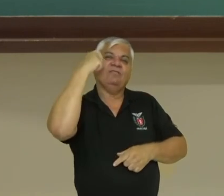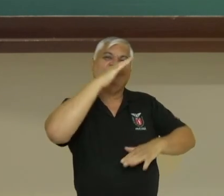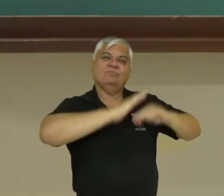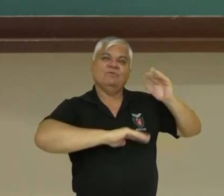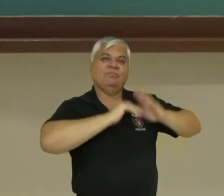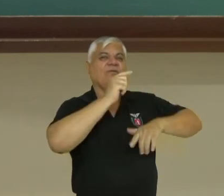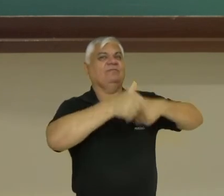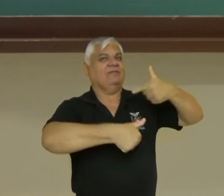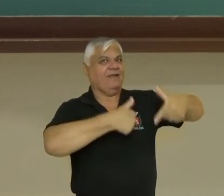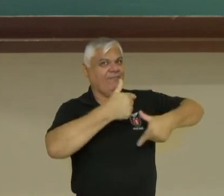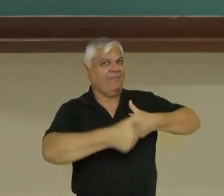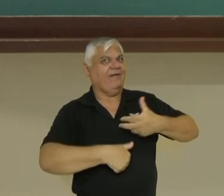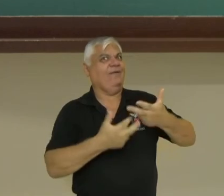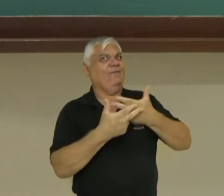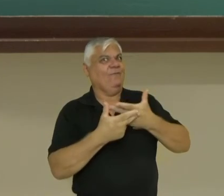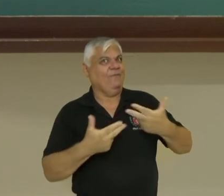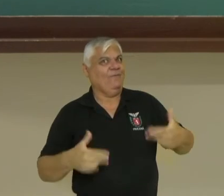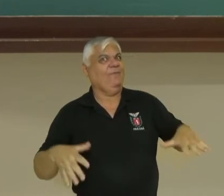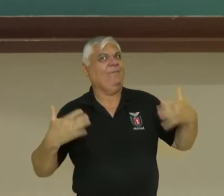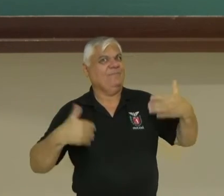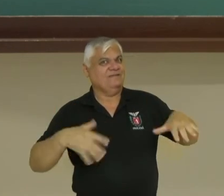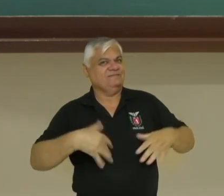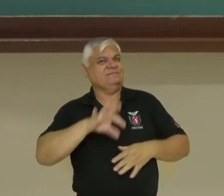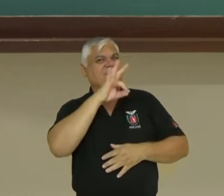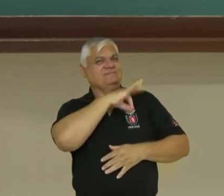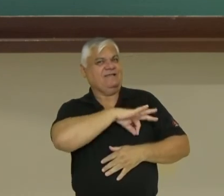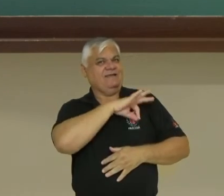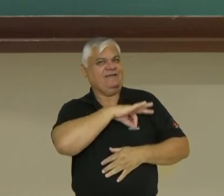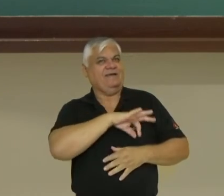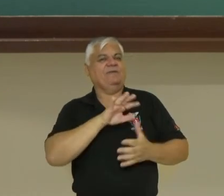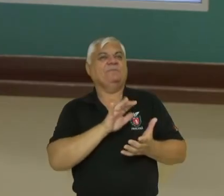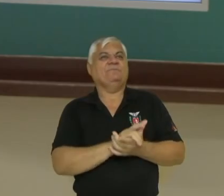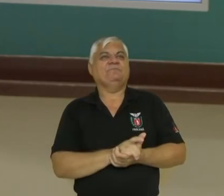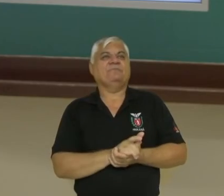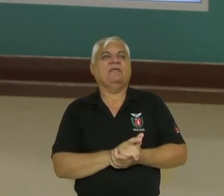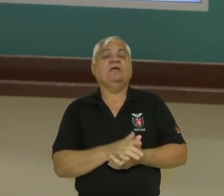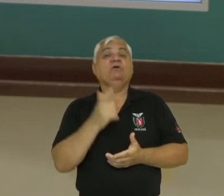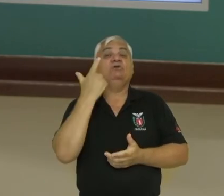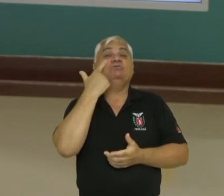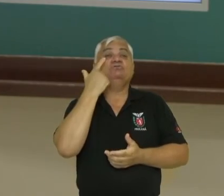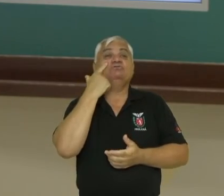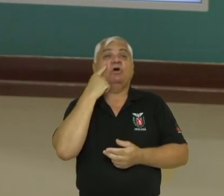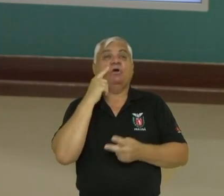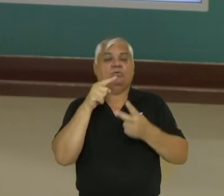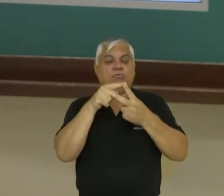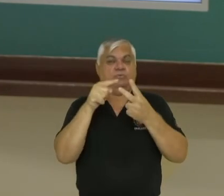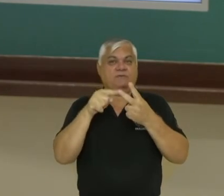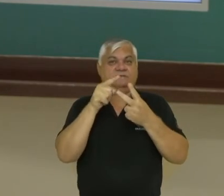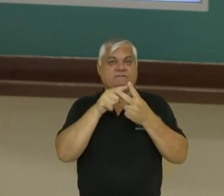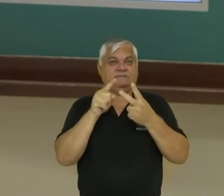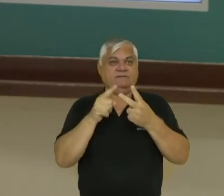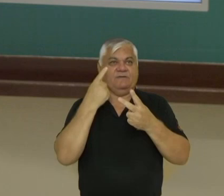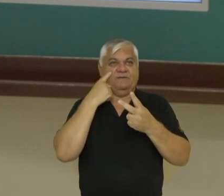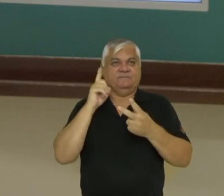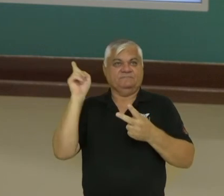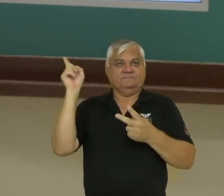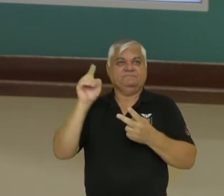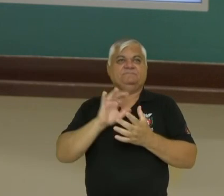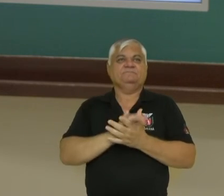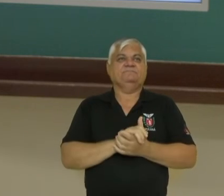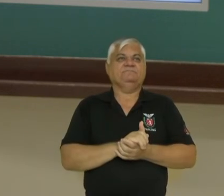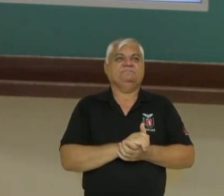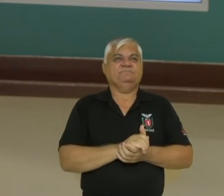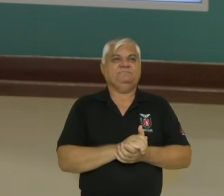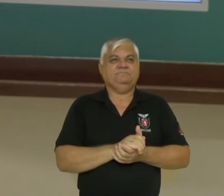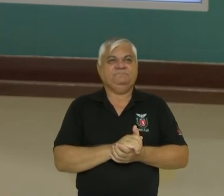muito trabalho para serem desenvolvidos e precisam receber pela sua arte. Então vamos só retomar as duas imagens aqui, ó, para vocês não esquecerem, tá